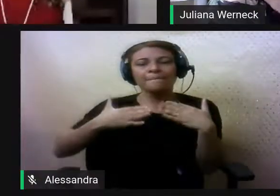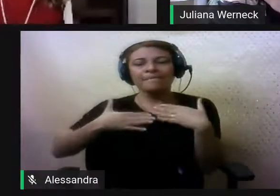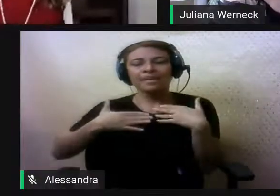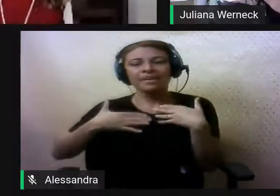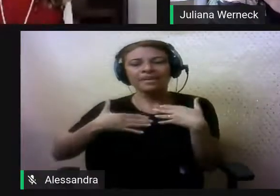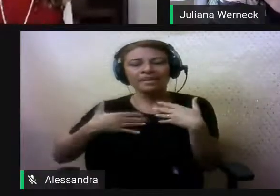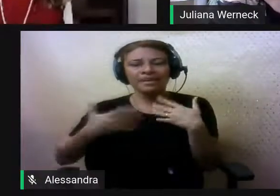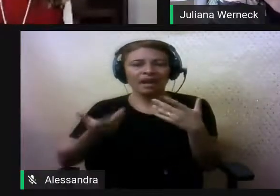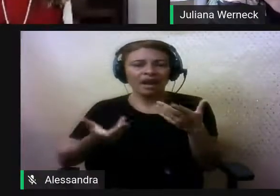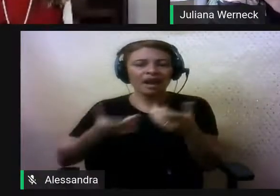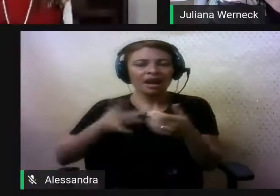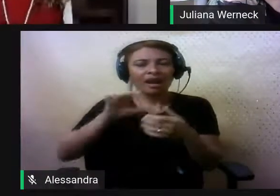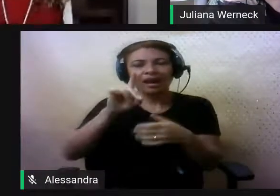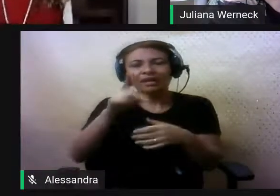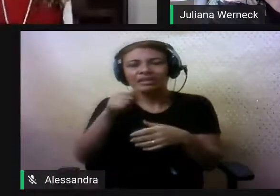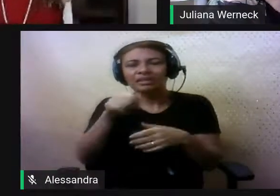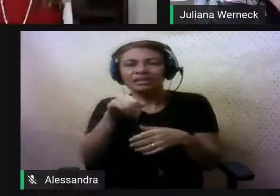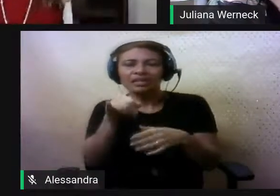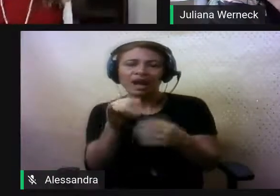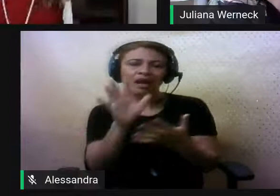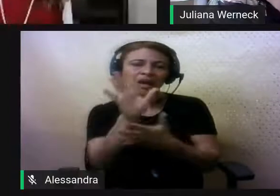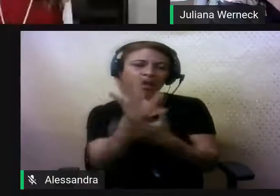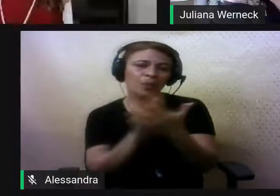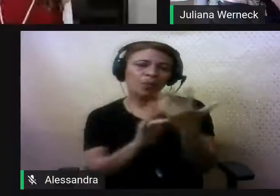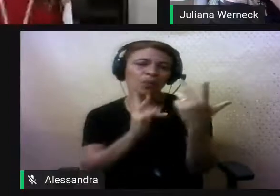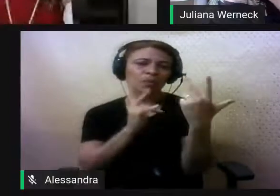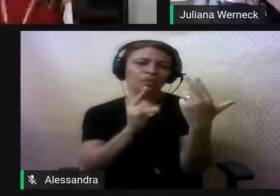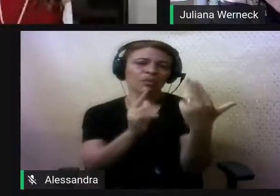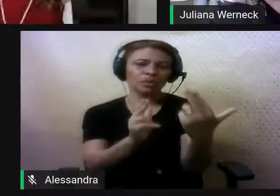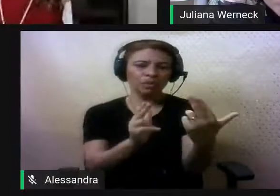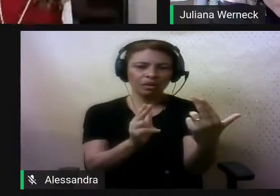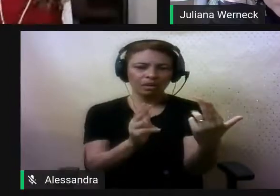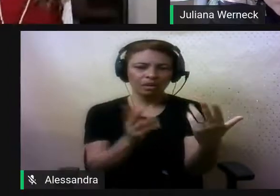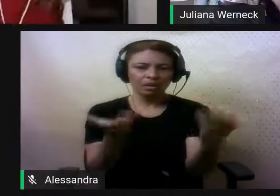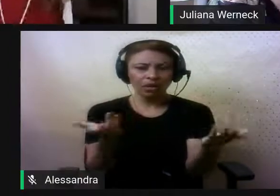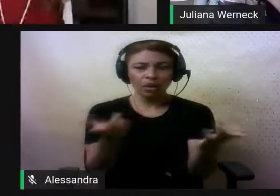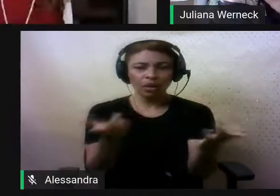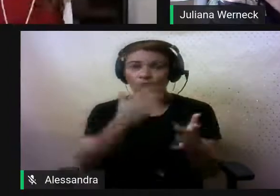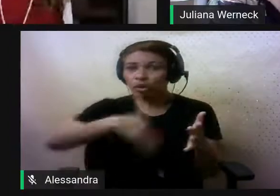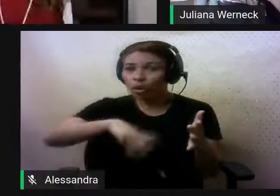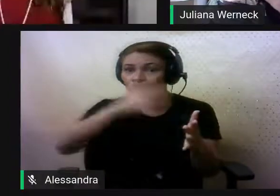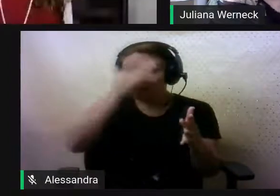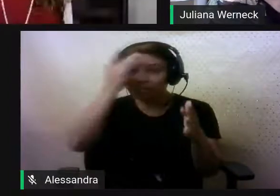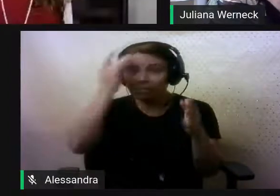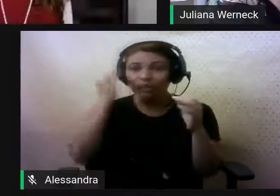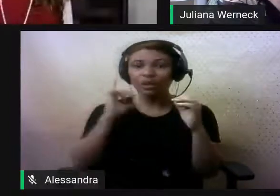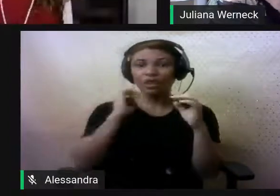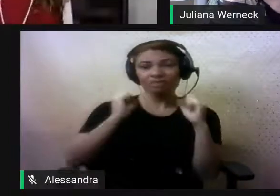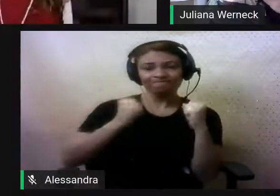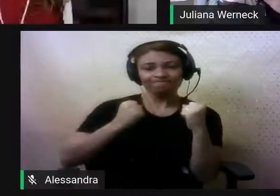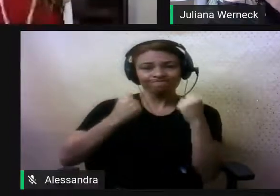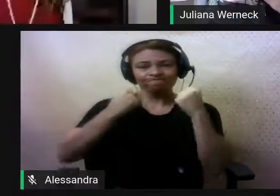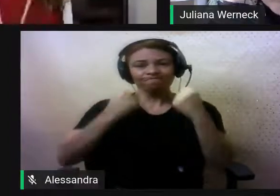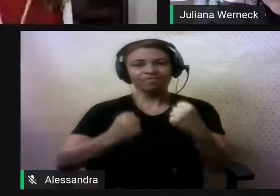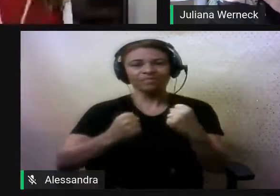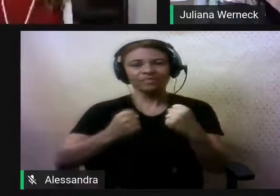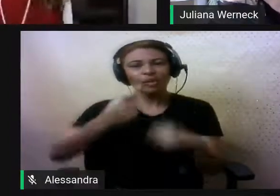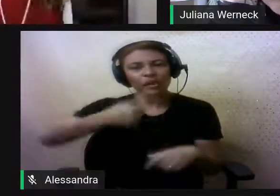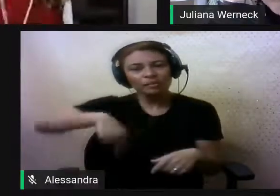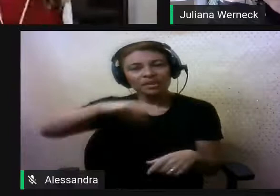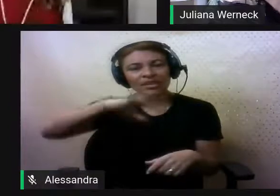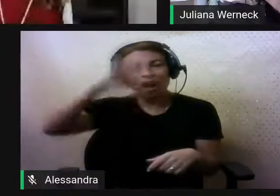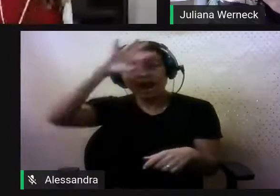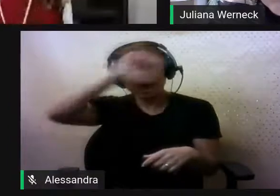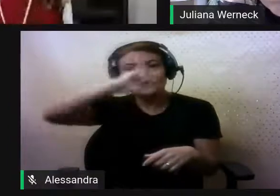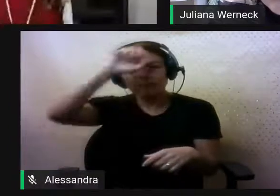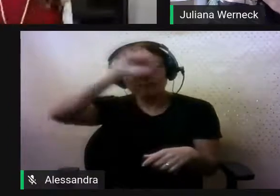fala, Dani, eu queria ser como você. Todo mundo tem esse poder. O que a gente precisa é aprender, olhar e